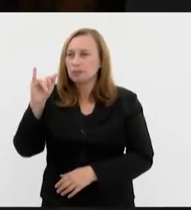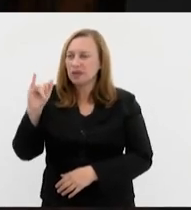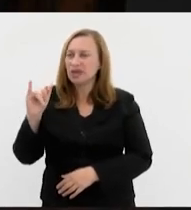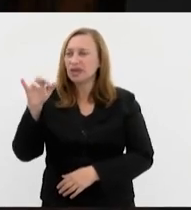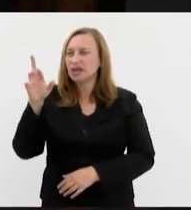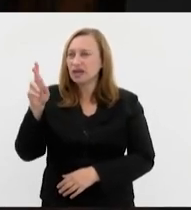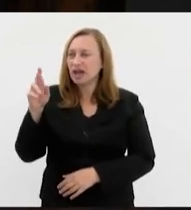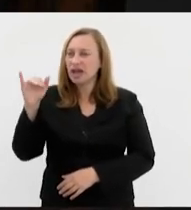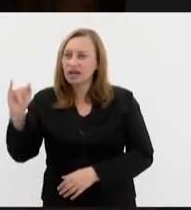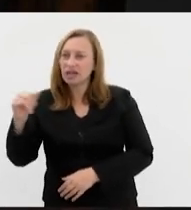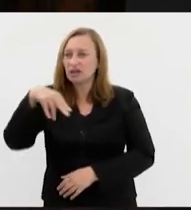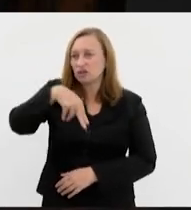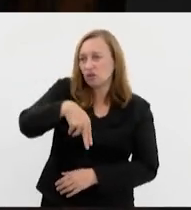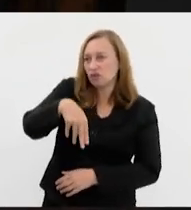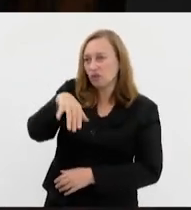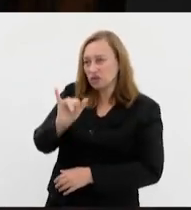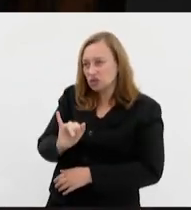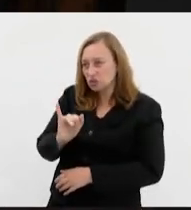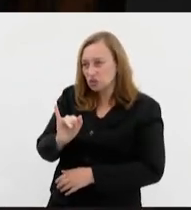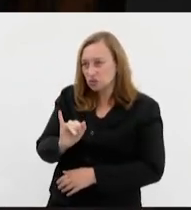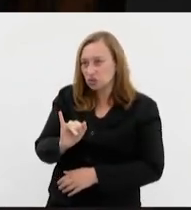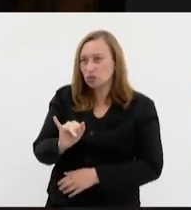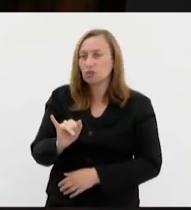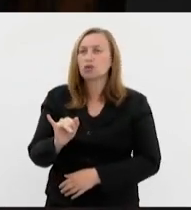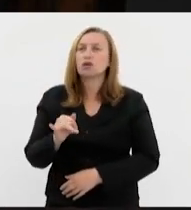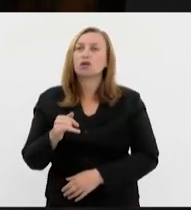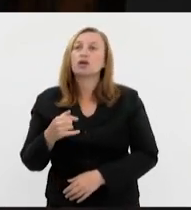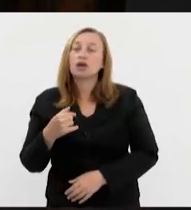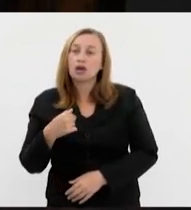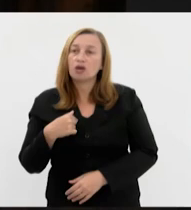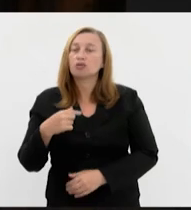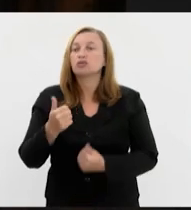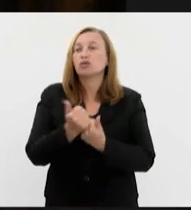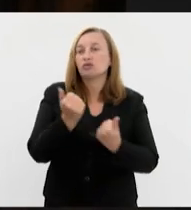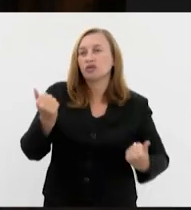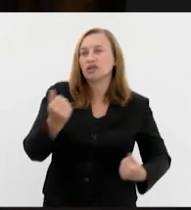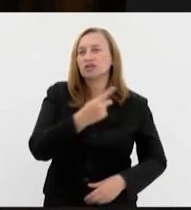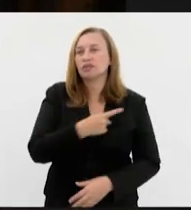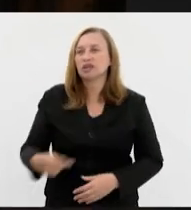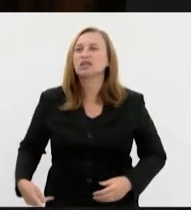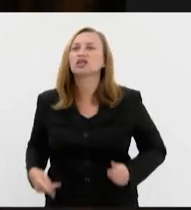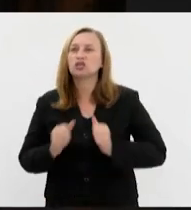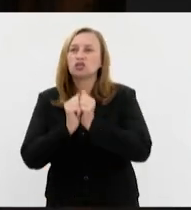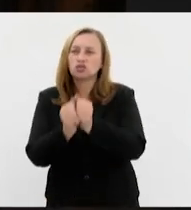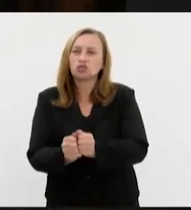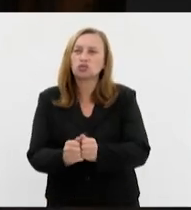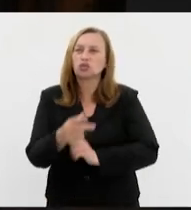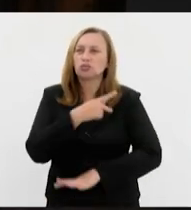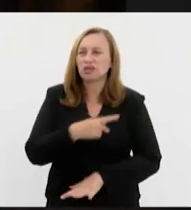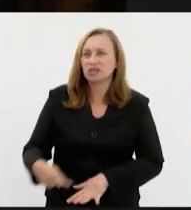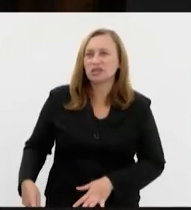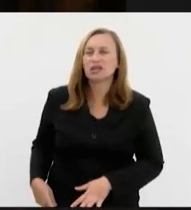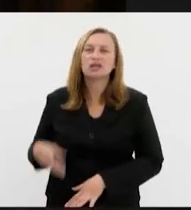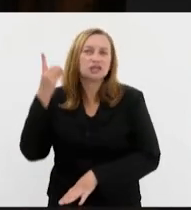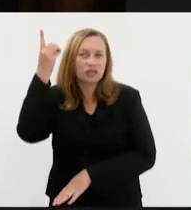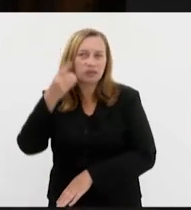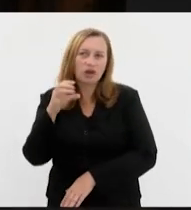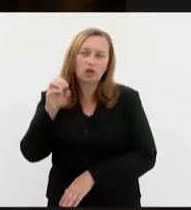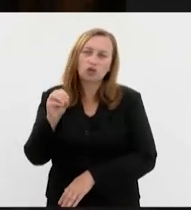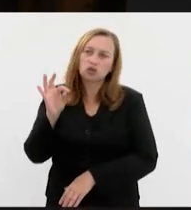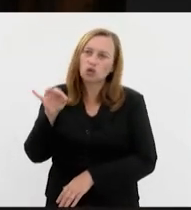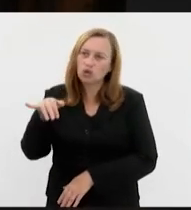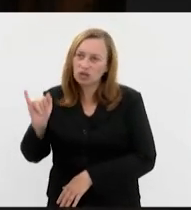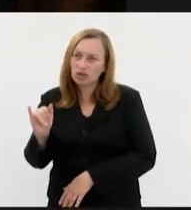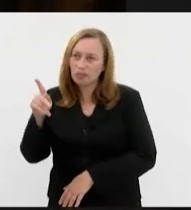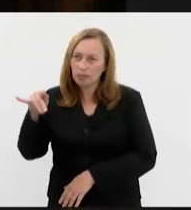Nova Iguaçu, a Baixada, eu estava acamada, não pude estar, sou vice-presidente, junto com o nosso presidente aí, o deputado Antônio de Paula Pai,